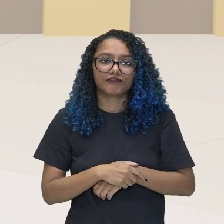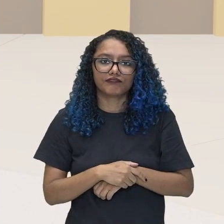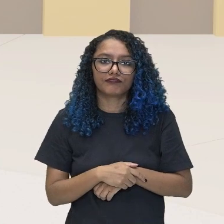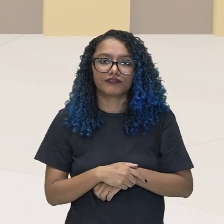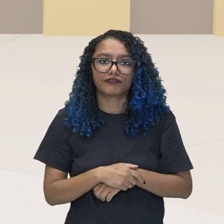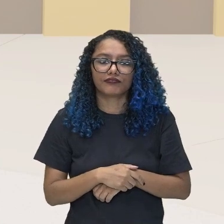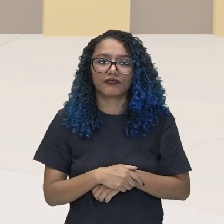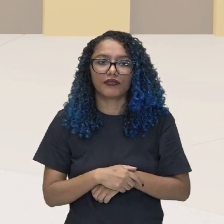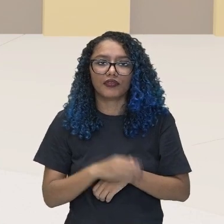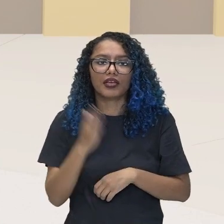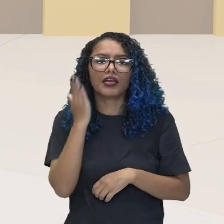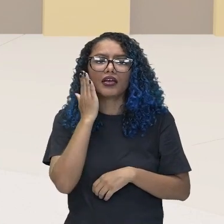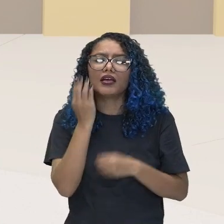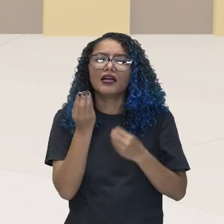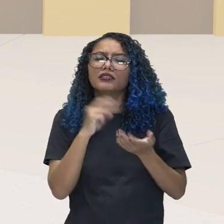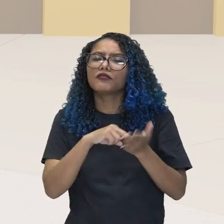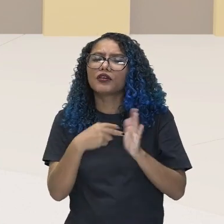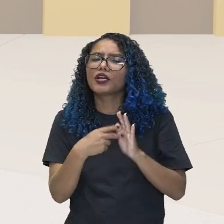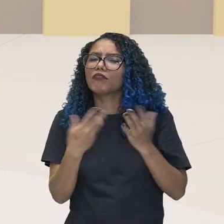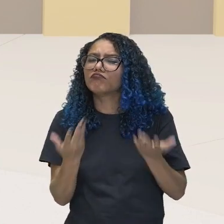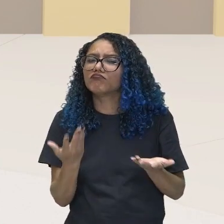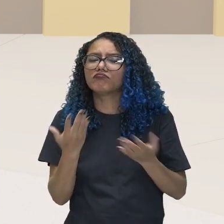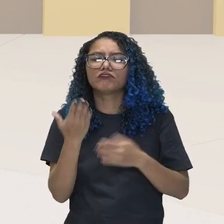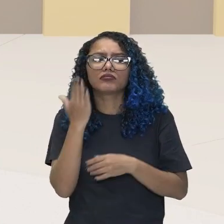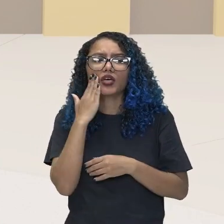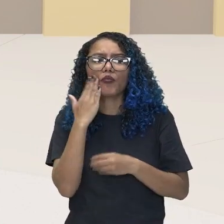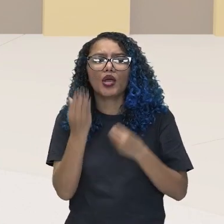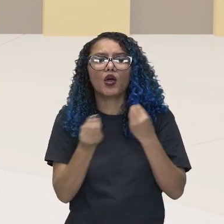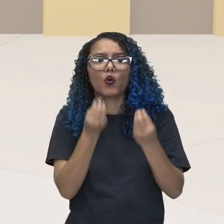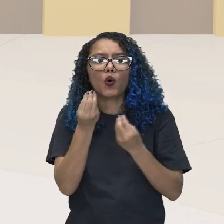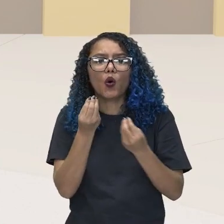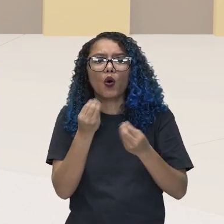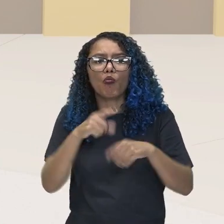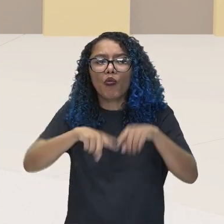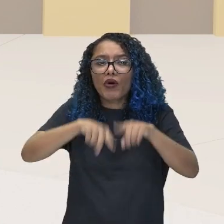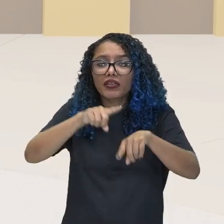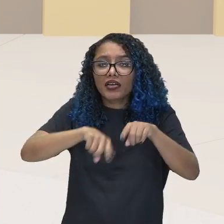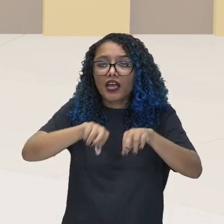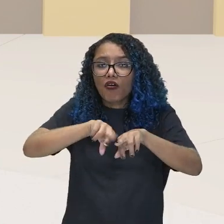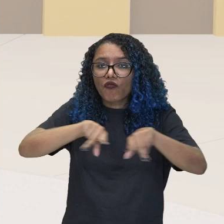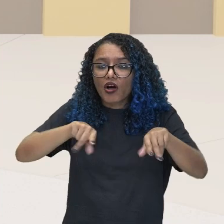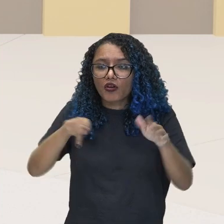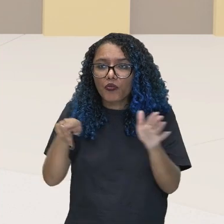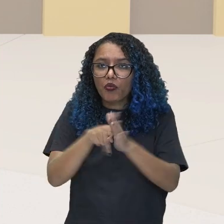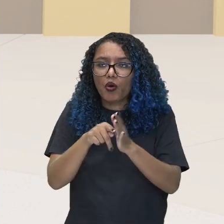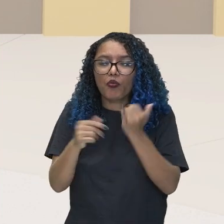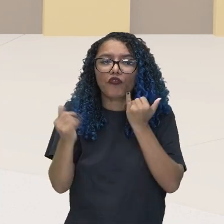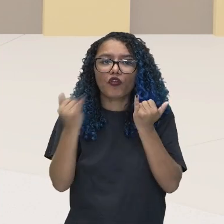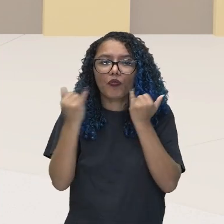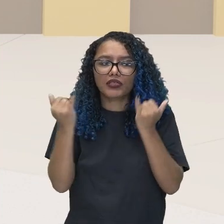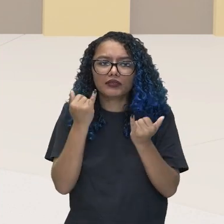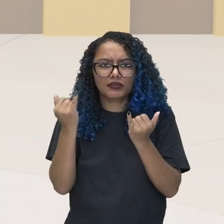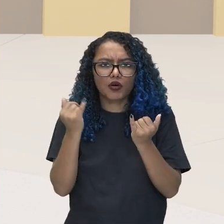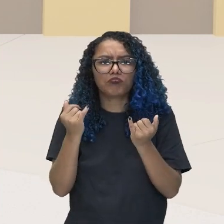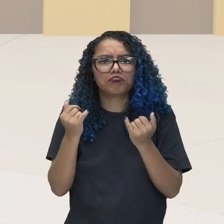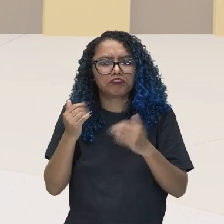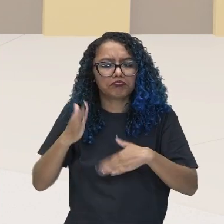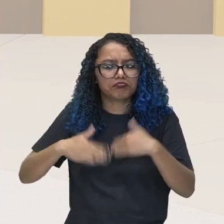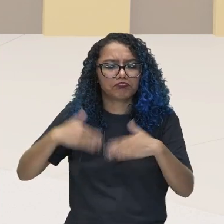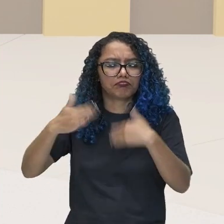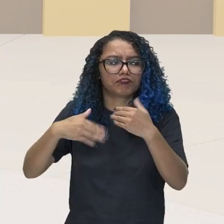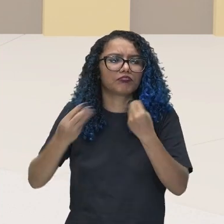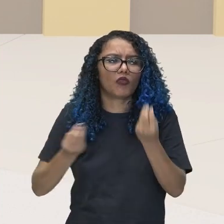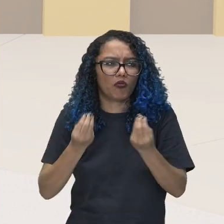de compreender as máquinas que tornam a era da informação possível. Olha que habilidade